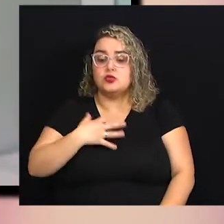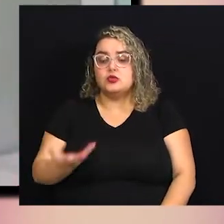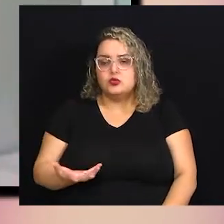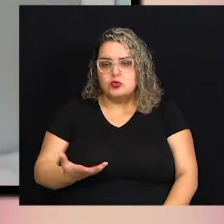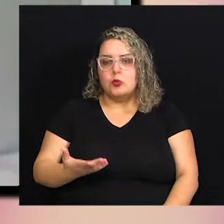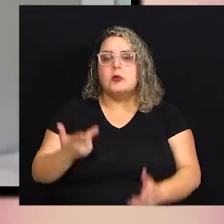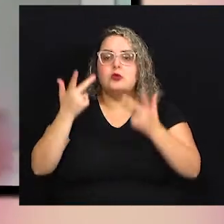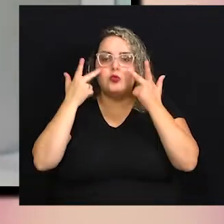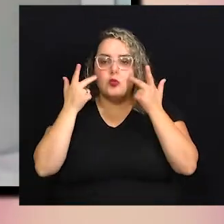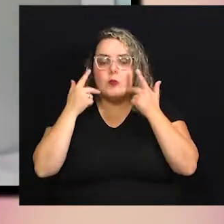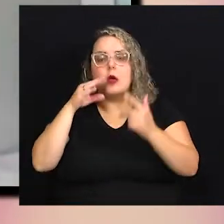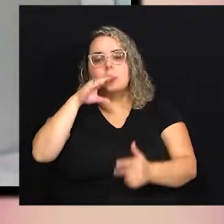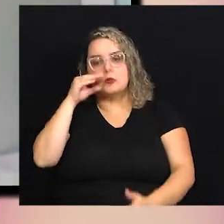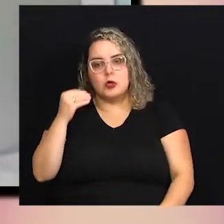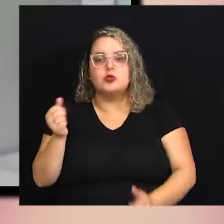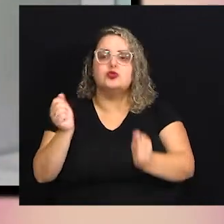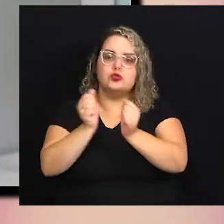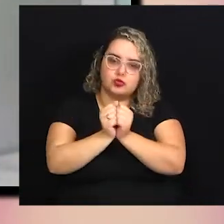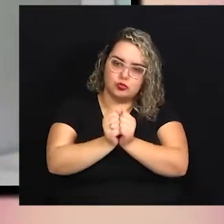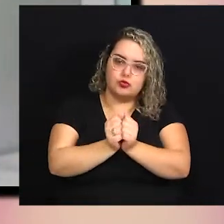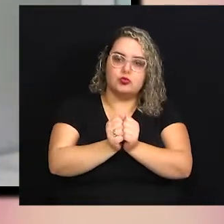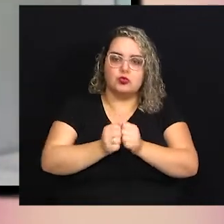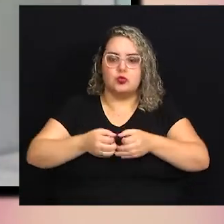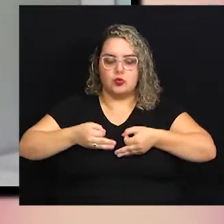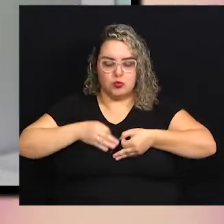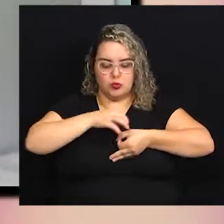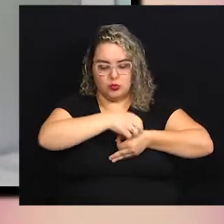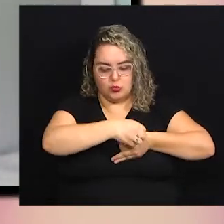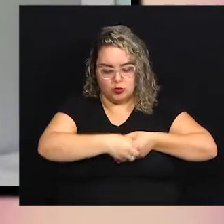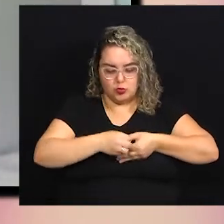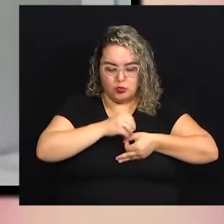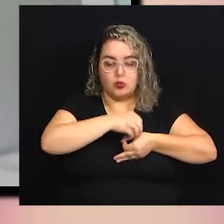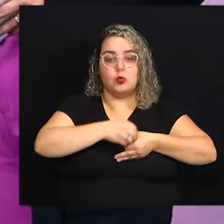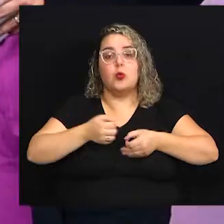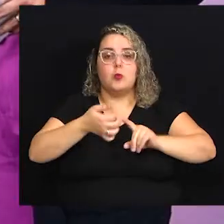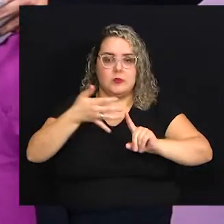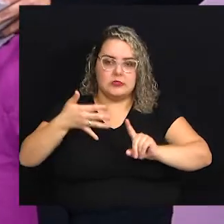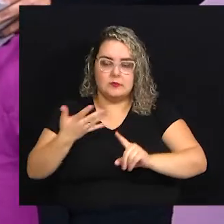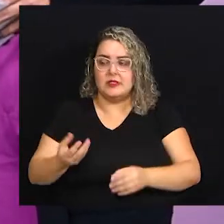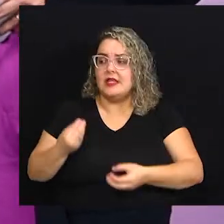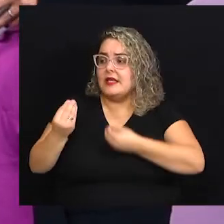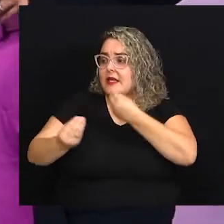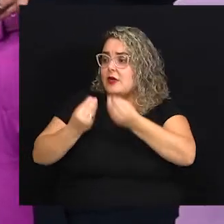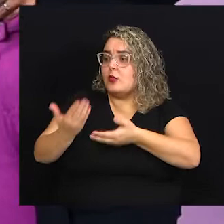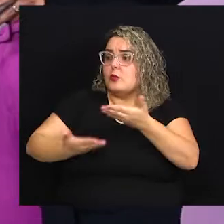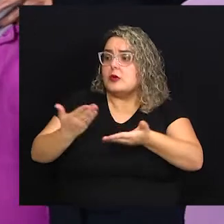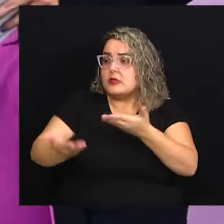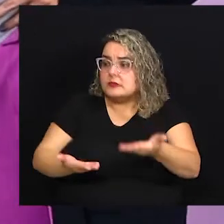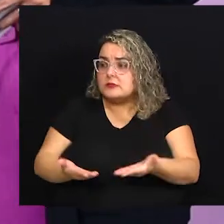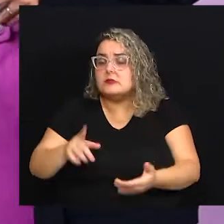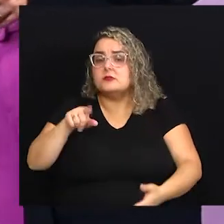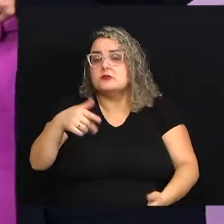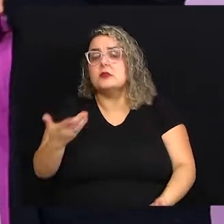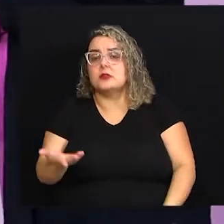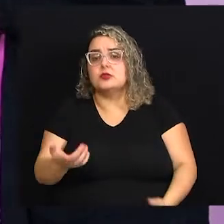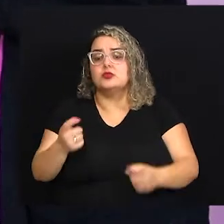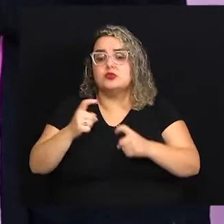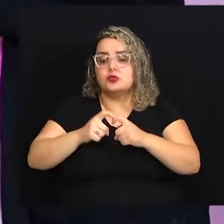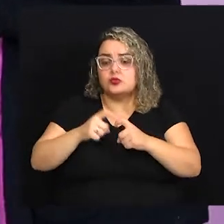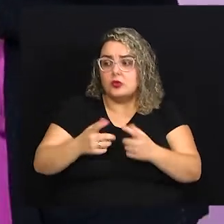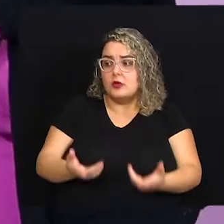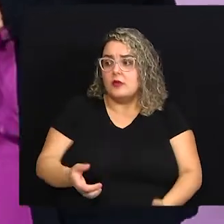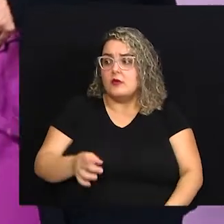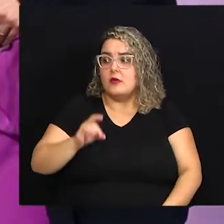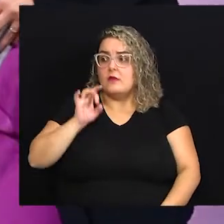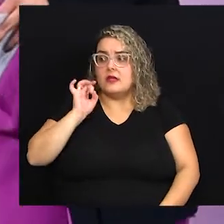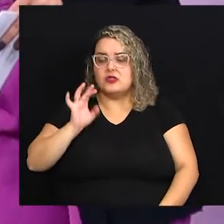da adolescência normais com sintomas da síndrome de ovário policístico. E aí, como é que funciona o tratamento num caso assim,